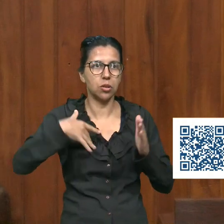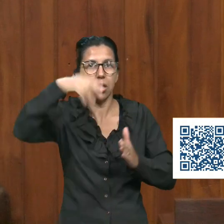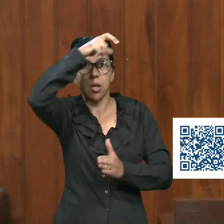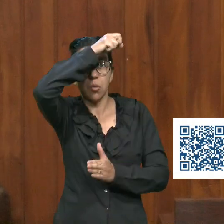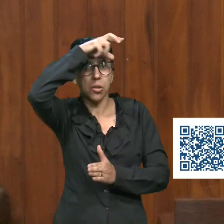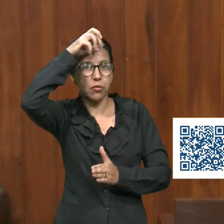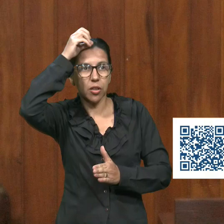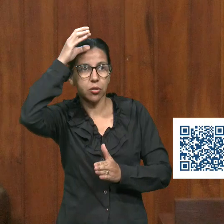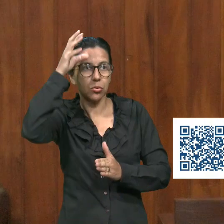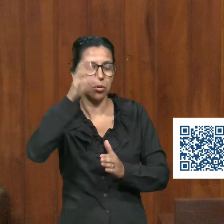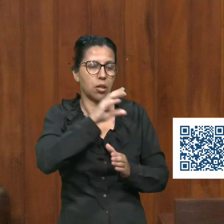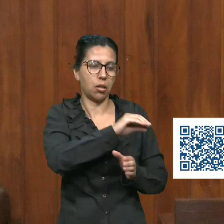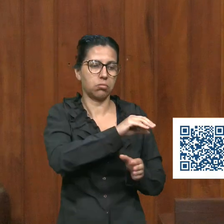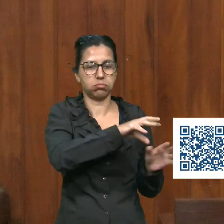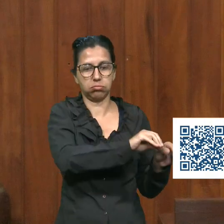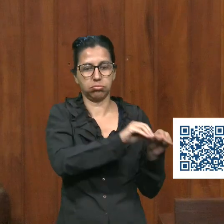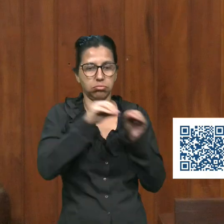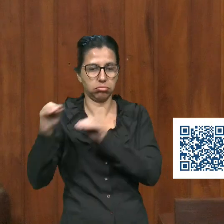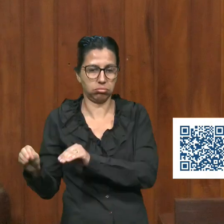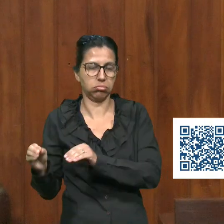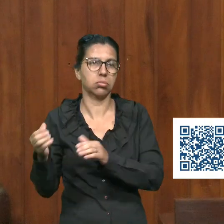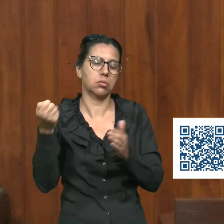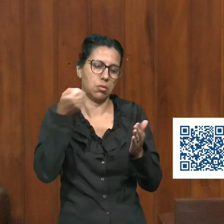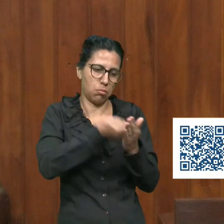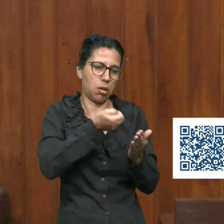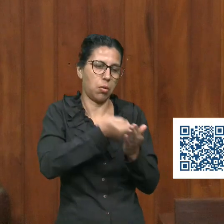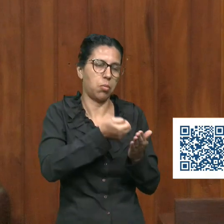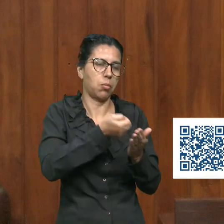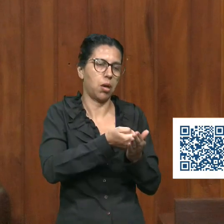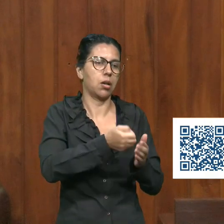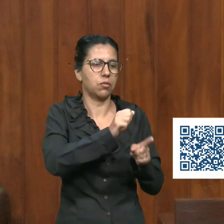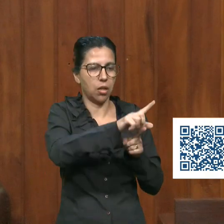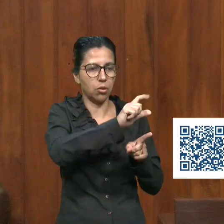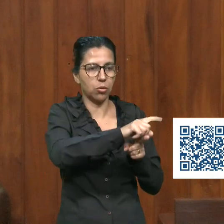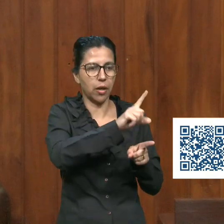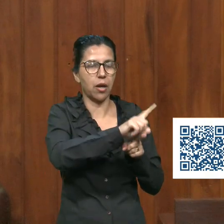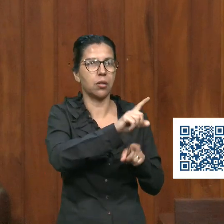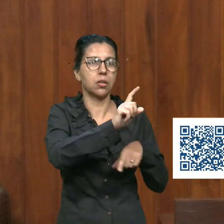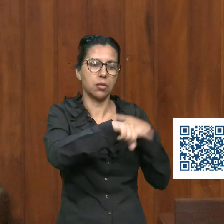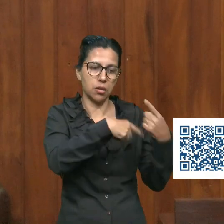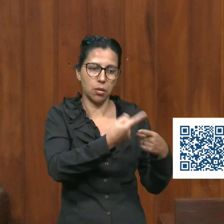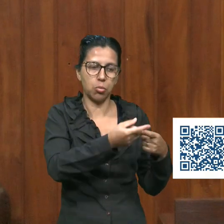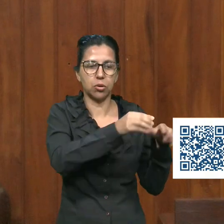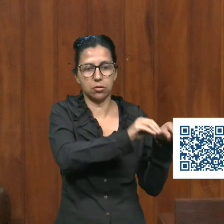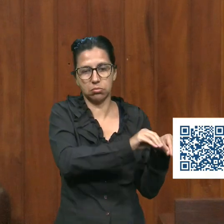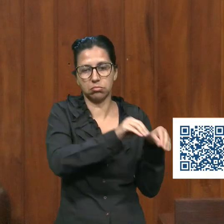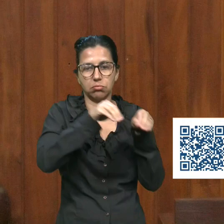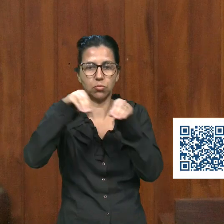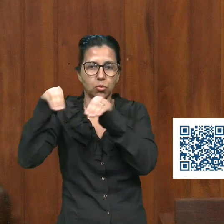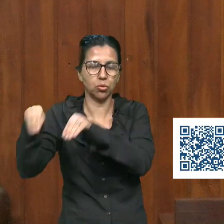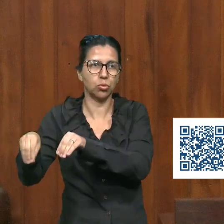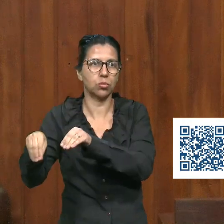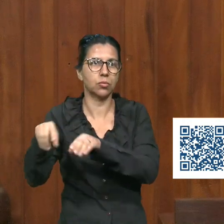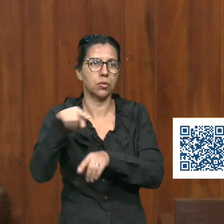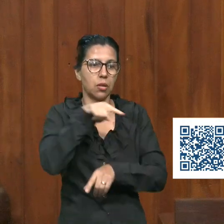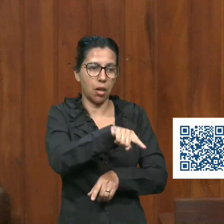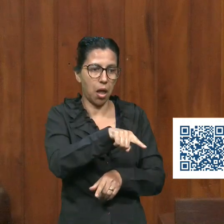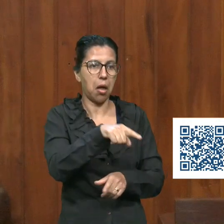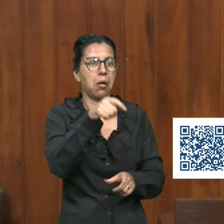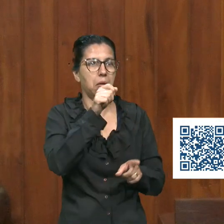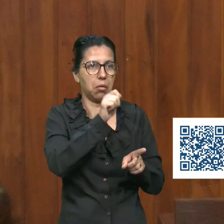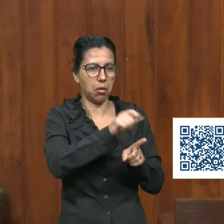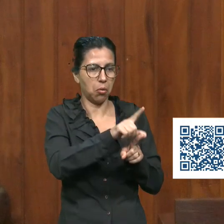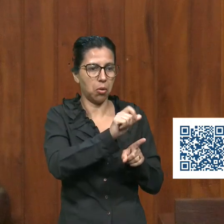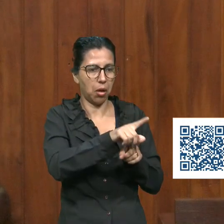saiu do imóvel, pagava aluguel e mesmo após ter saído do imóvel, não tinha mais posto de saúde, continuou pagando